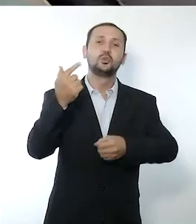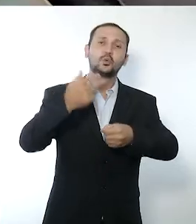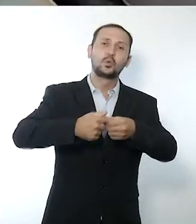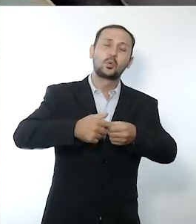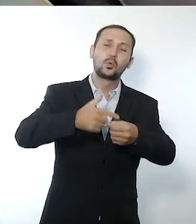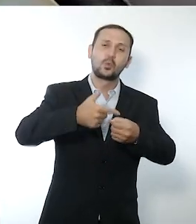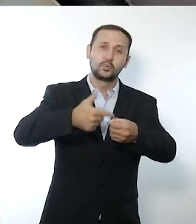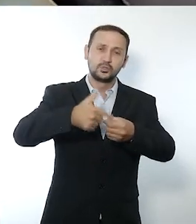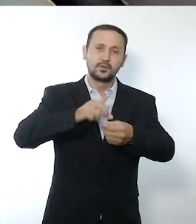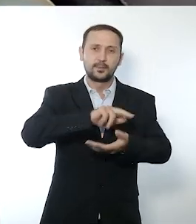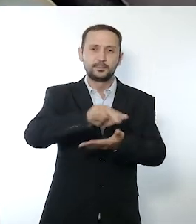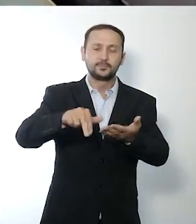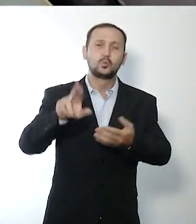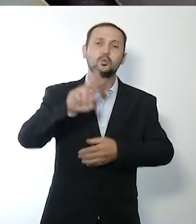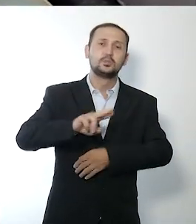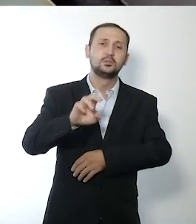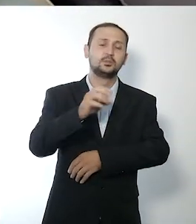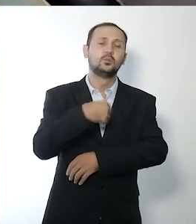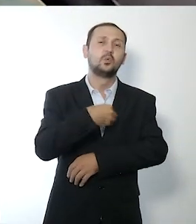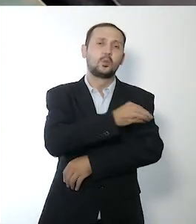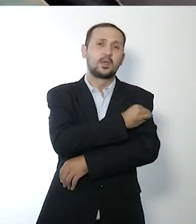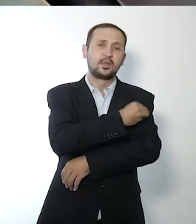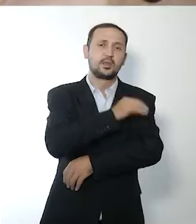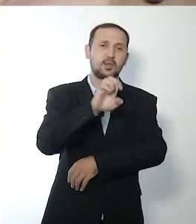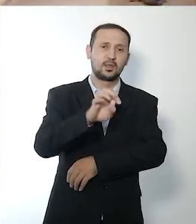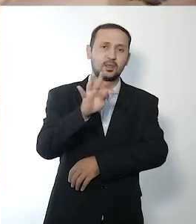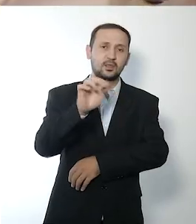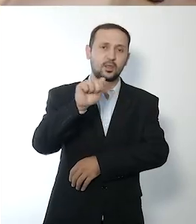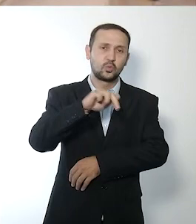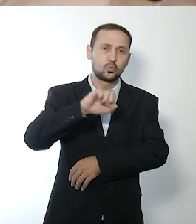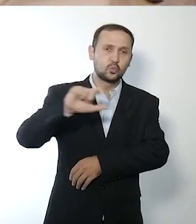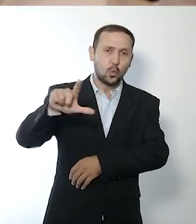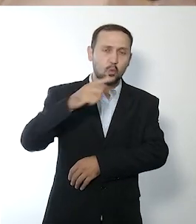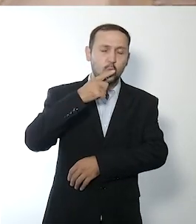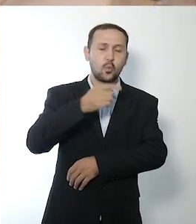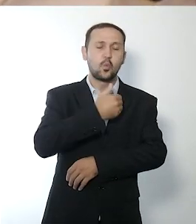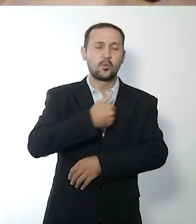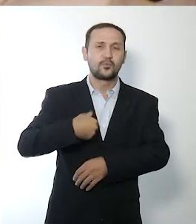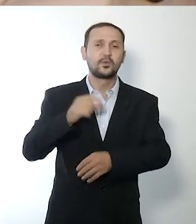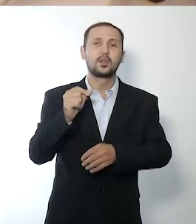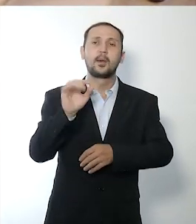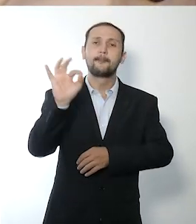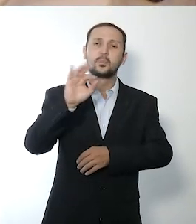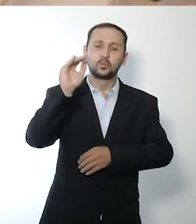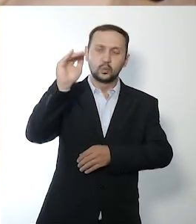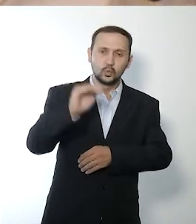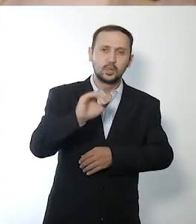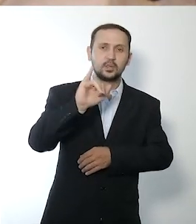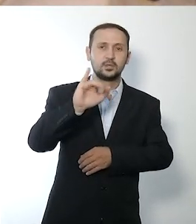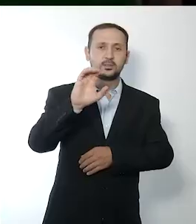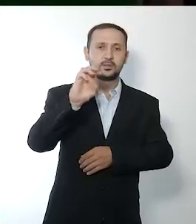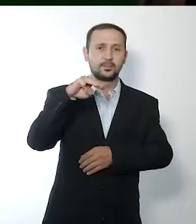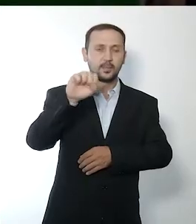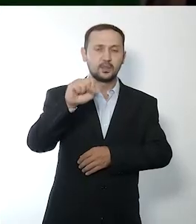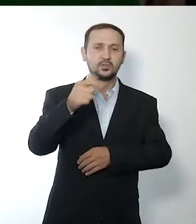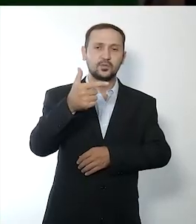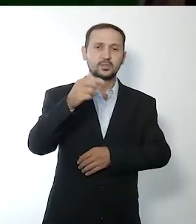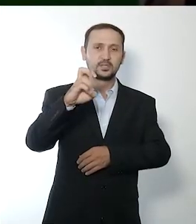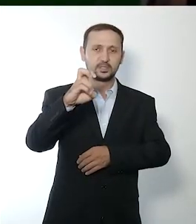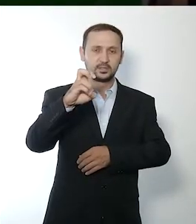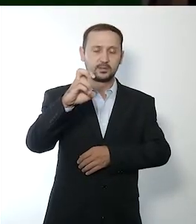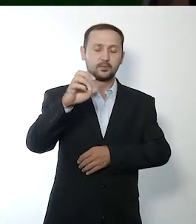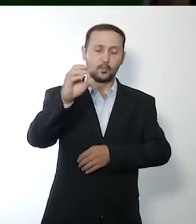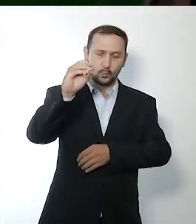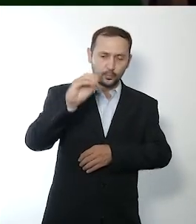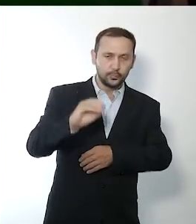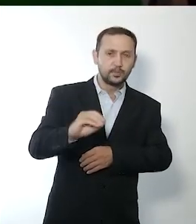combustíveis. Para estimular o consumo de etanol em Mato Grosso do Sul, o governo do estado decidiu reduzir a alíquota de ICMS de 25%